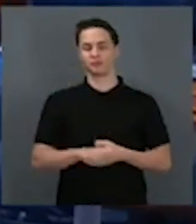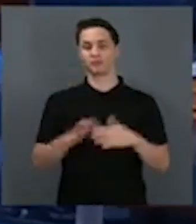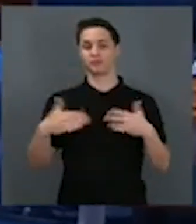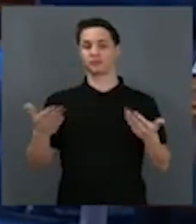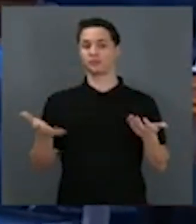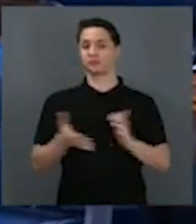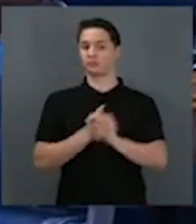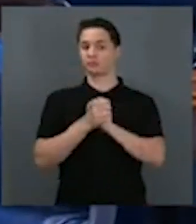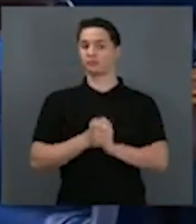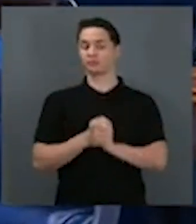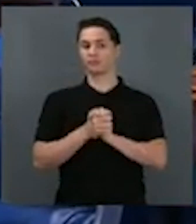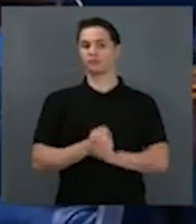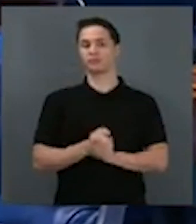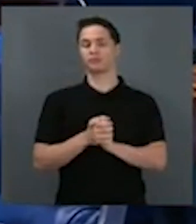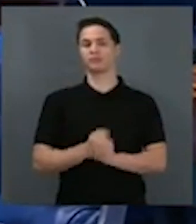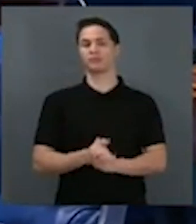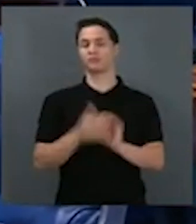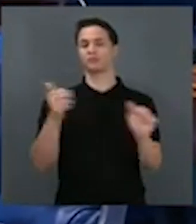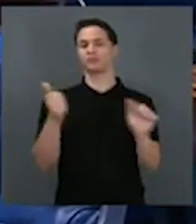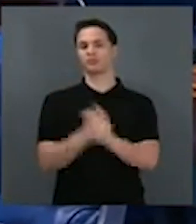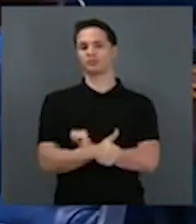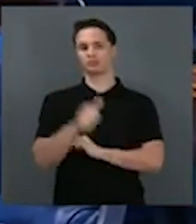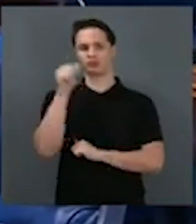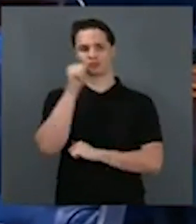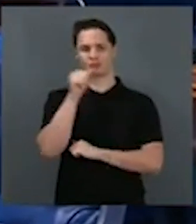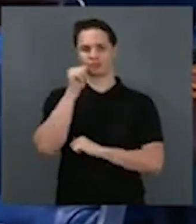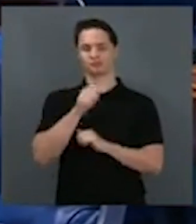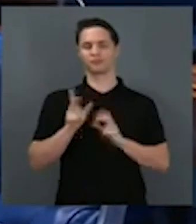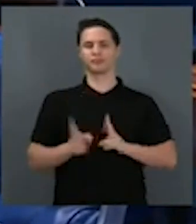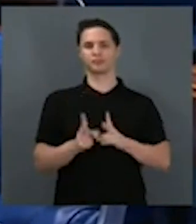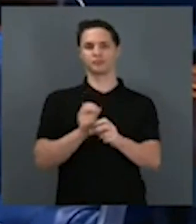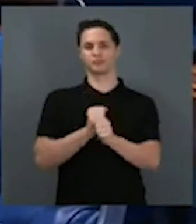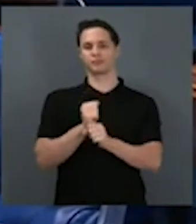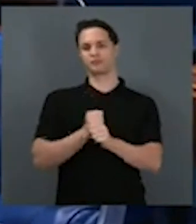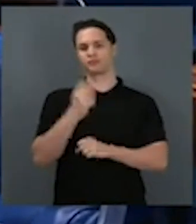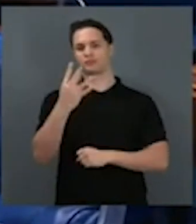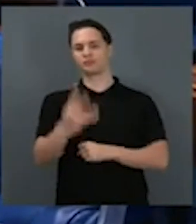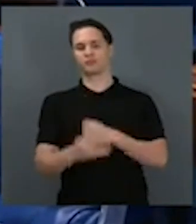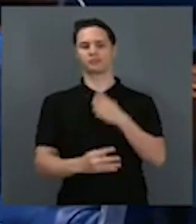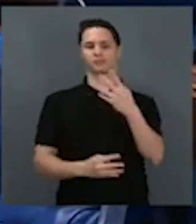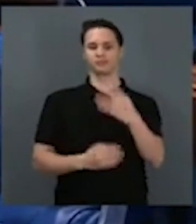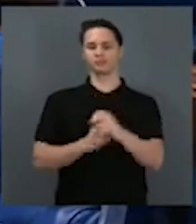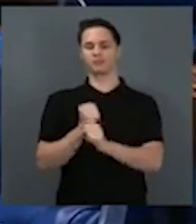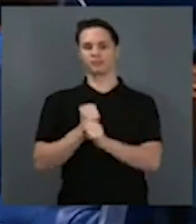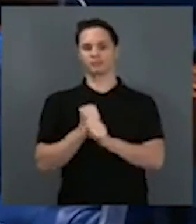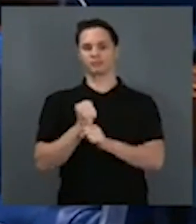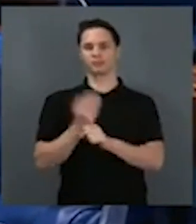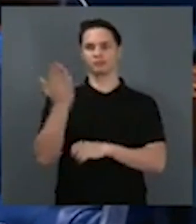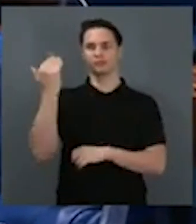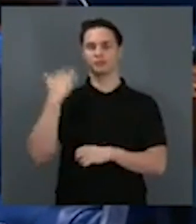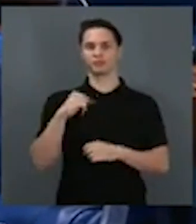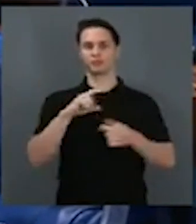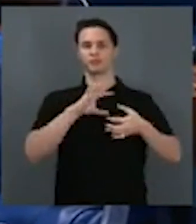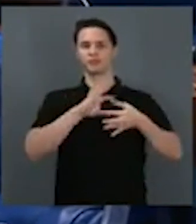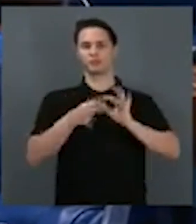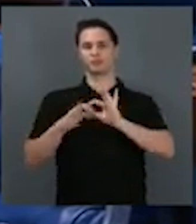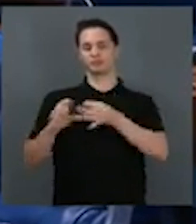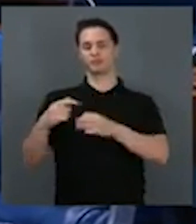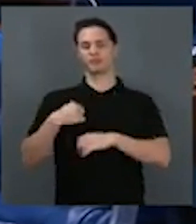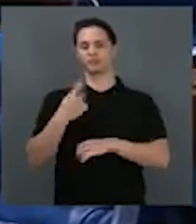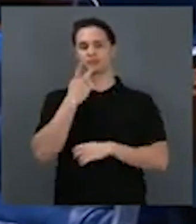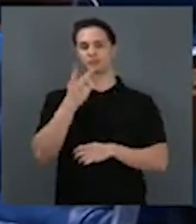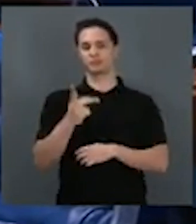Cumprimentar realmente, né, as nossas atletas. E todo ano, de 4 em 4 anos, eu tive na última Olimpíada, eu falei aqui no